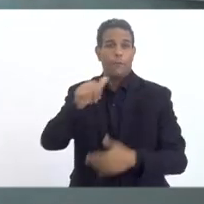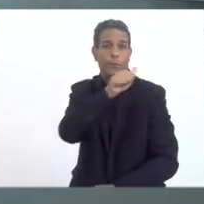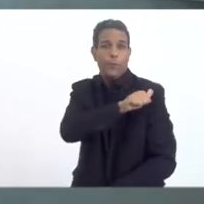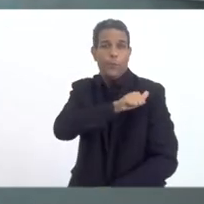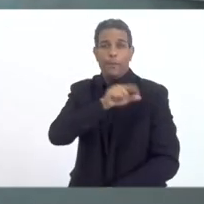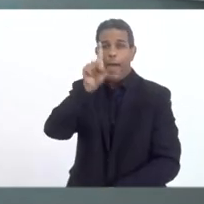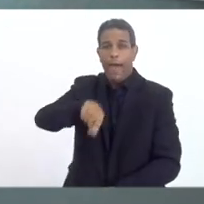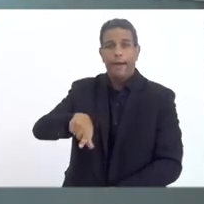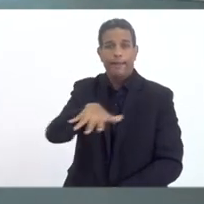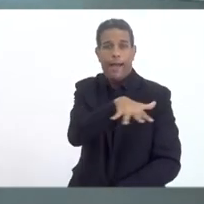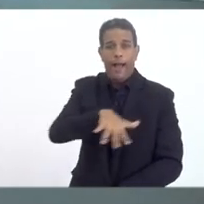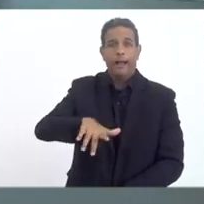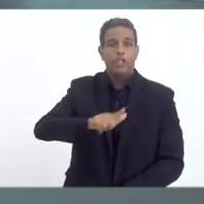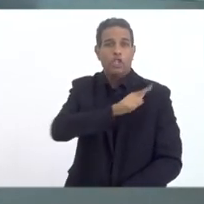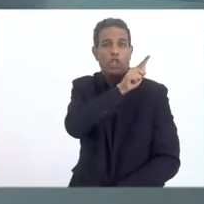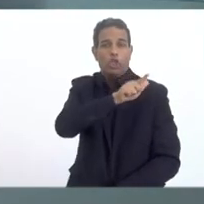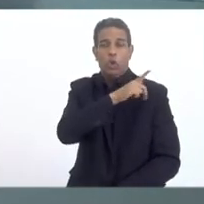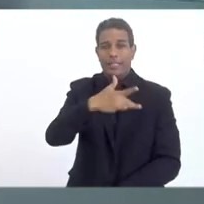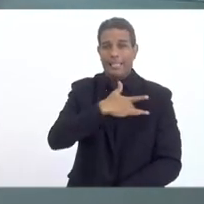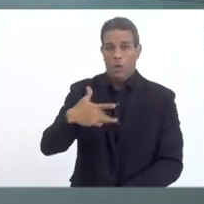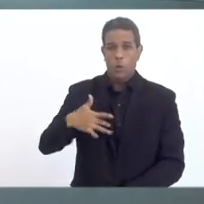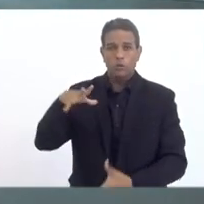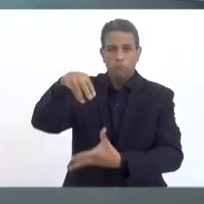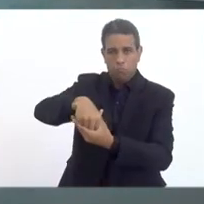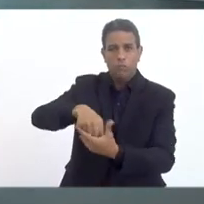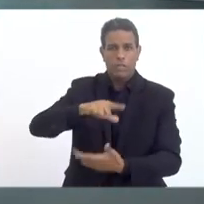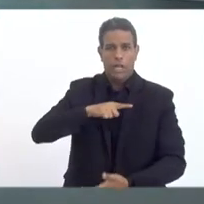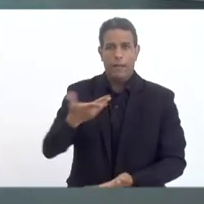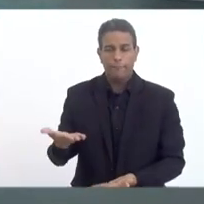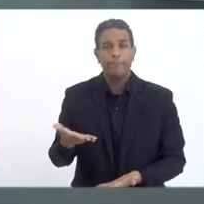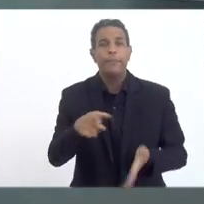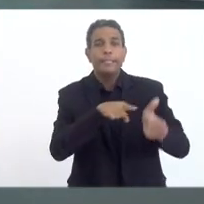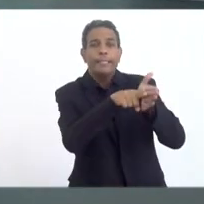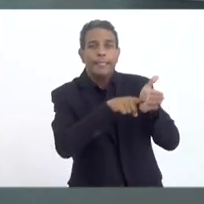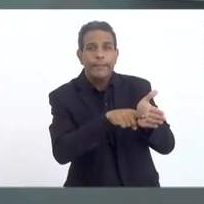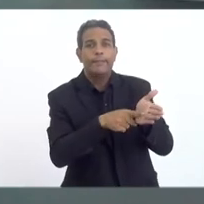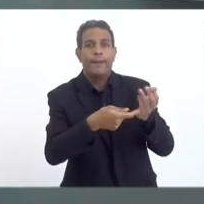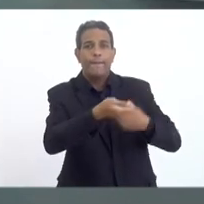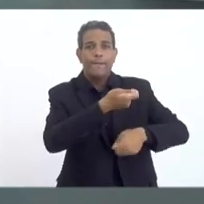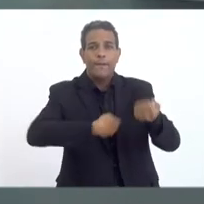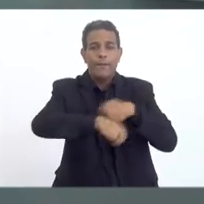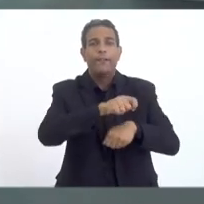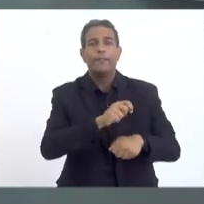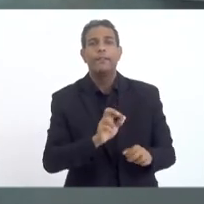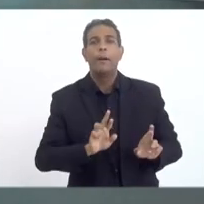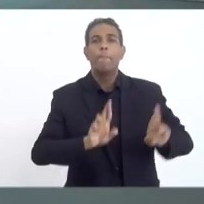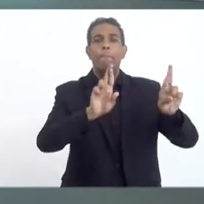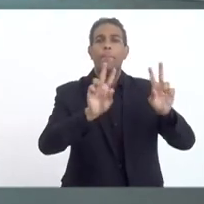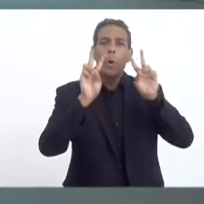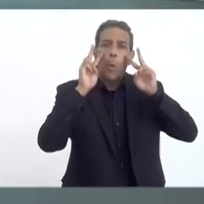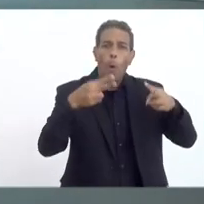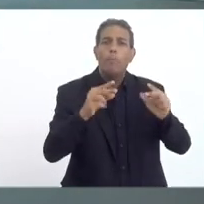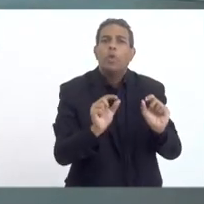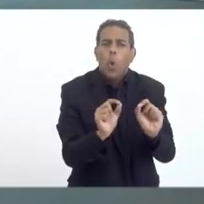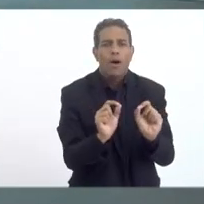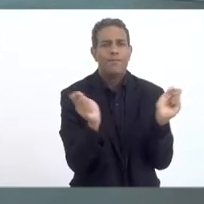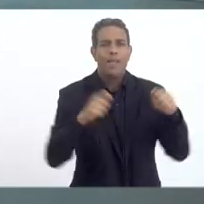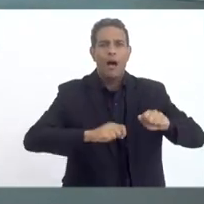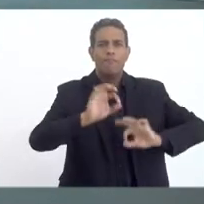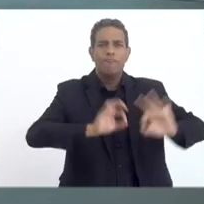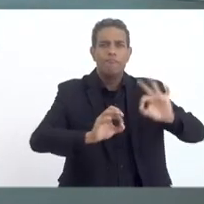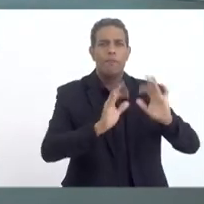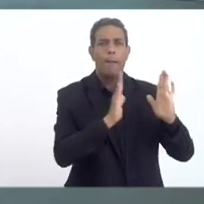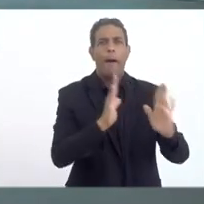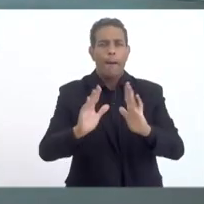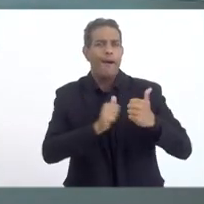Janeiro. Só nós aqui no Estado temos. Analistas de finanças públicas, responsáveis por planejar,